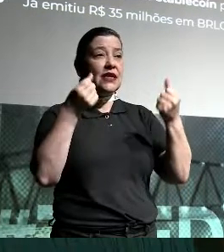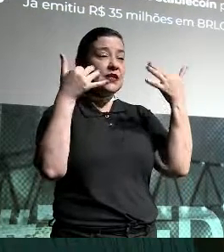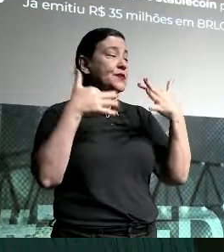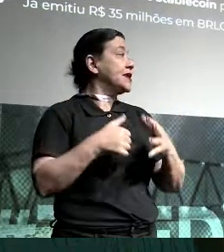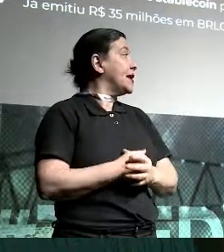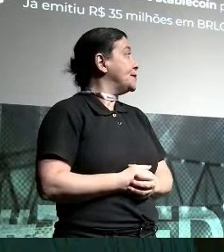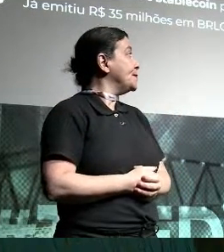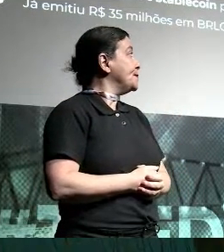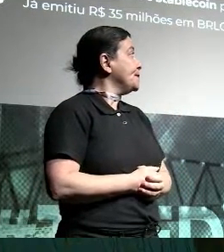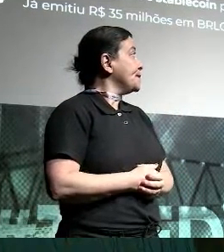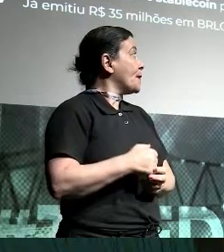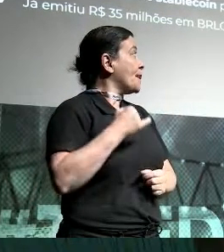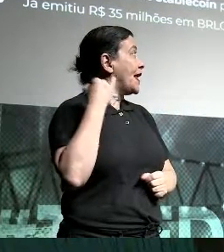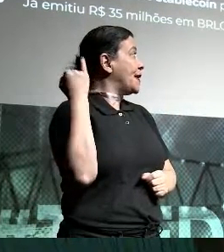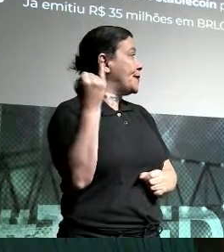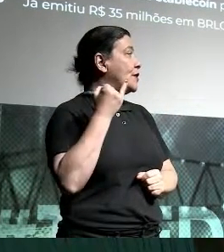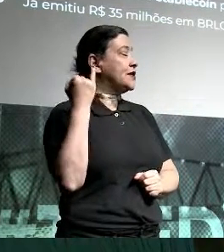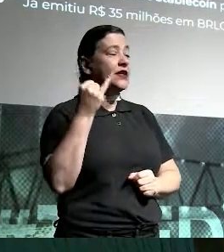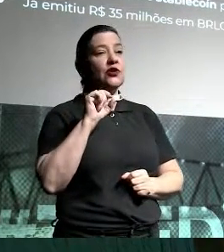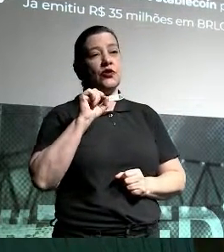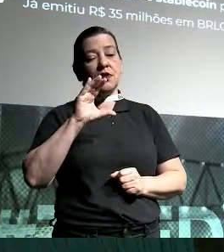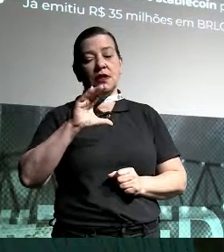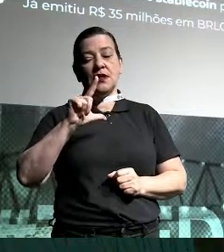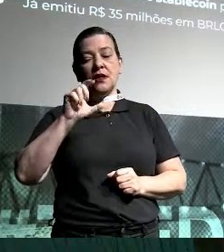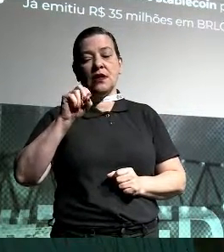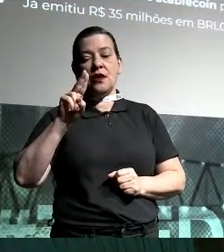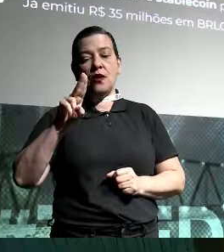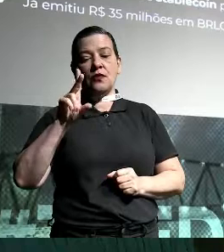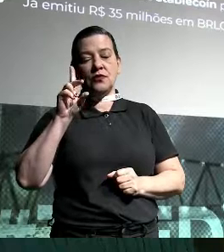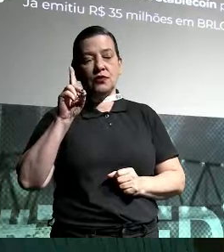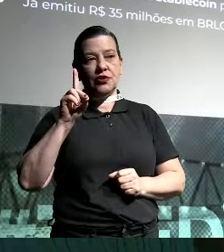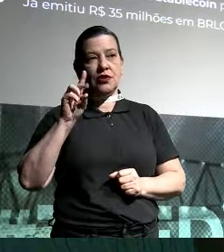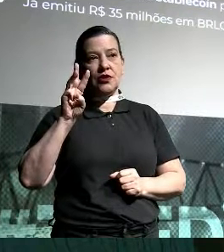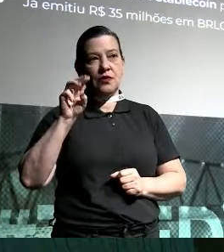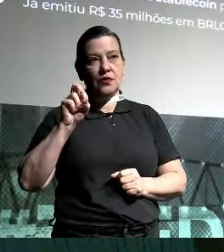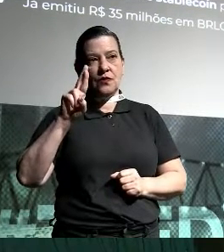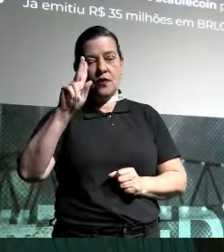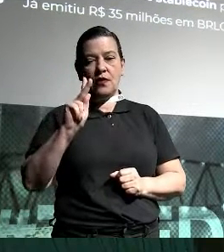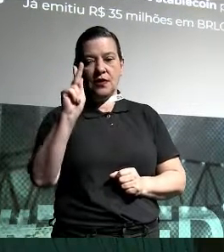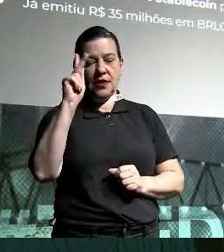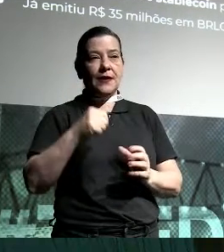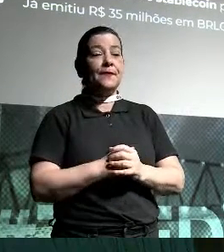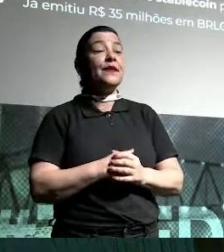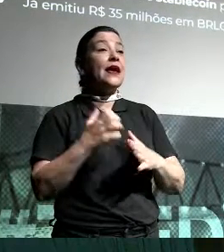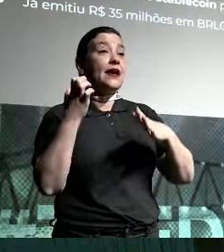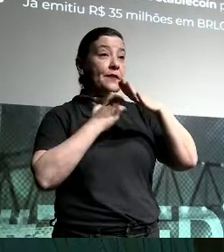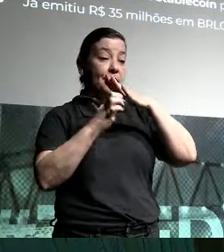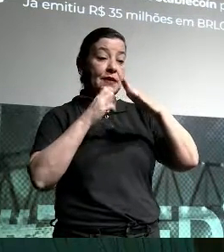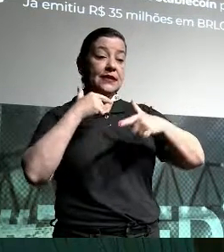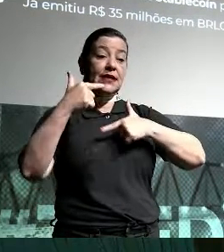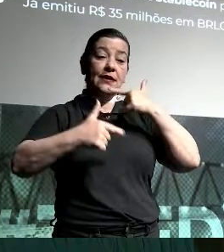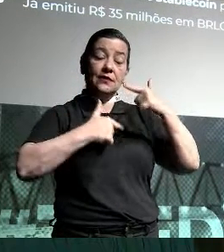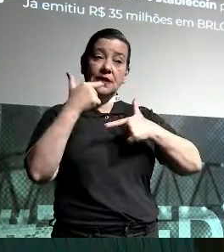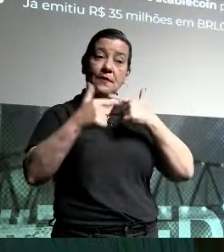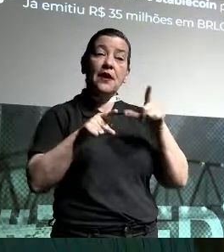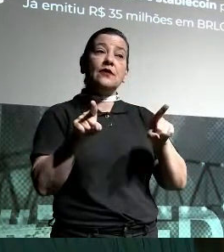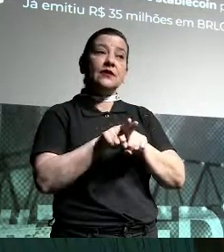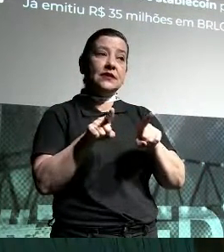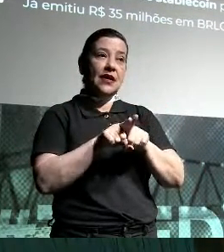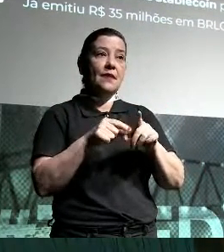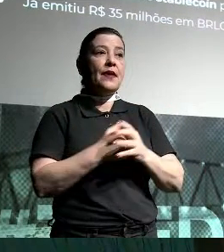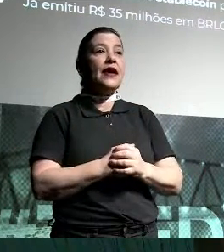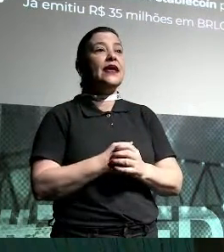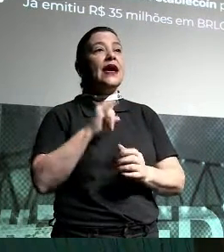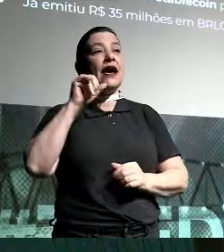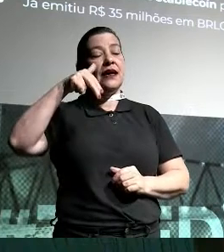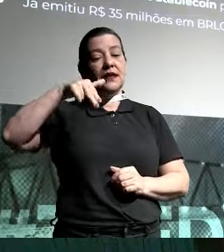CloudWalk, tá? É importante falar um pouco da CloudWalk, da InfinityPay, que são basicamente a CloudWalk é a empresa que eu trabalho e a InfinityPay é o produto que eu